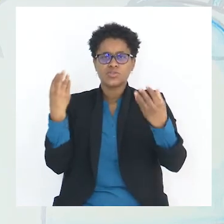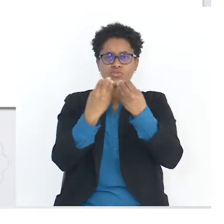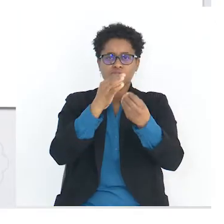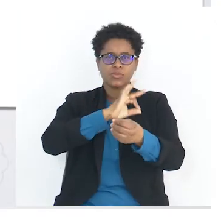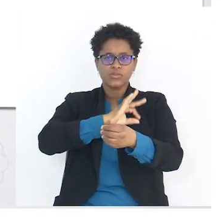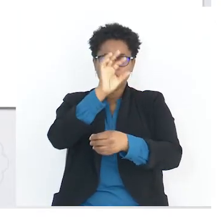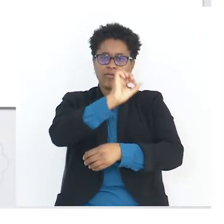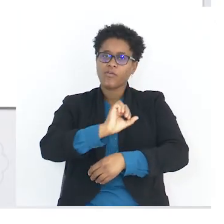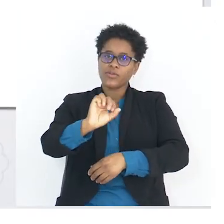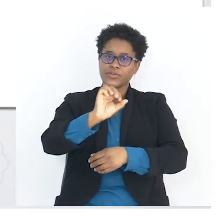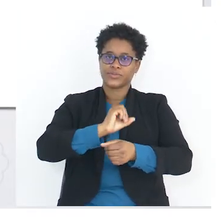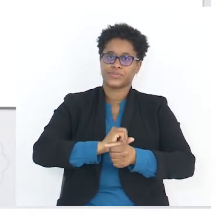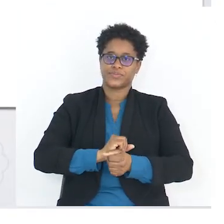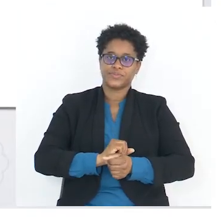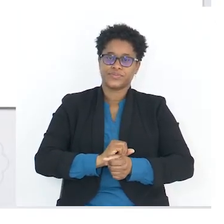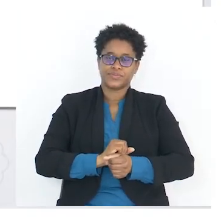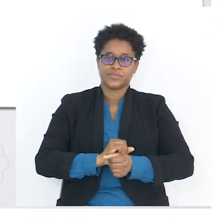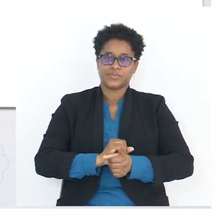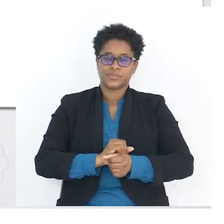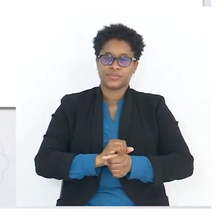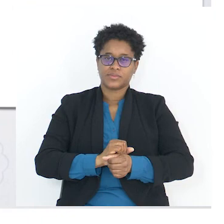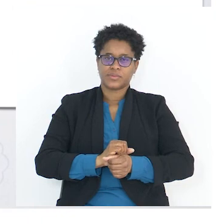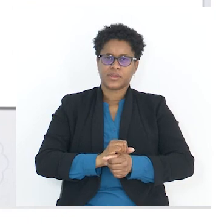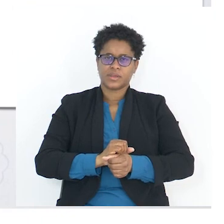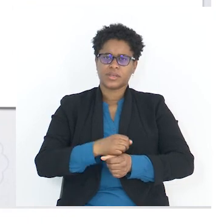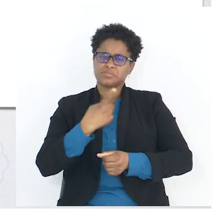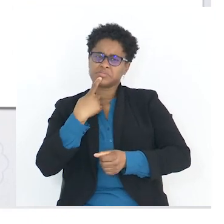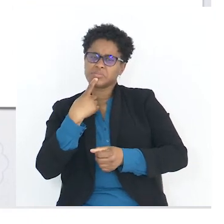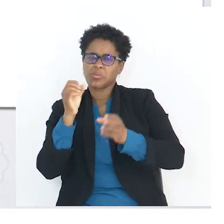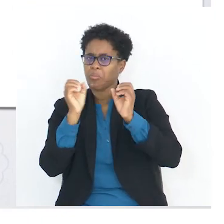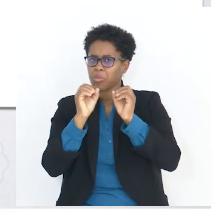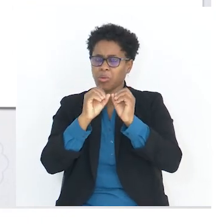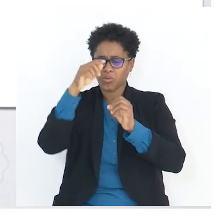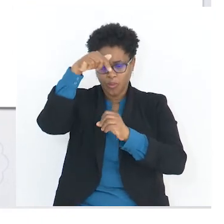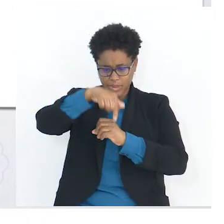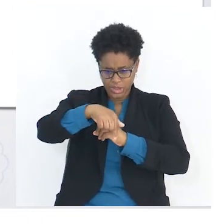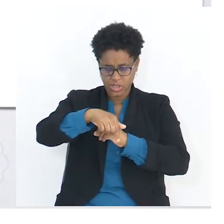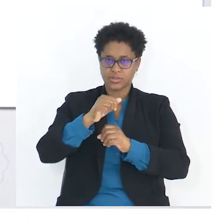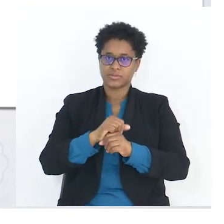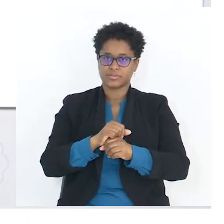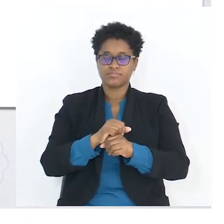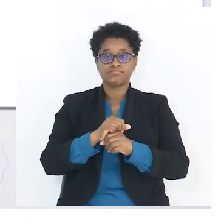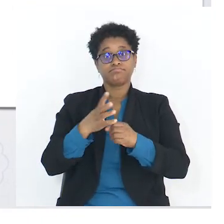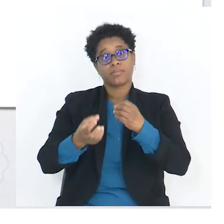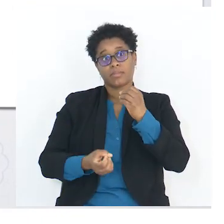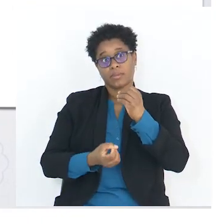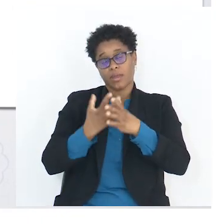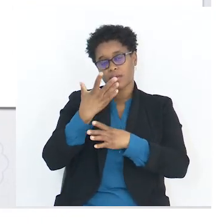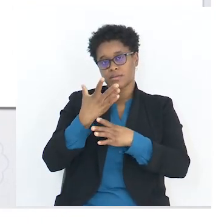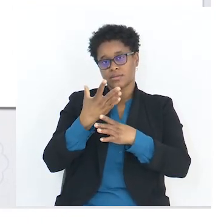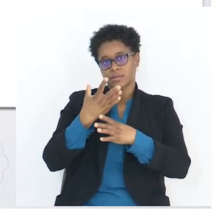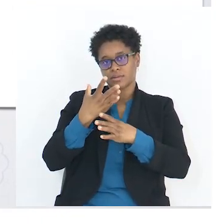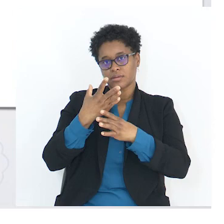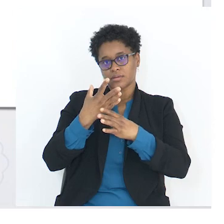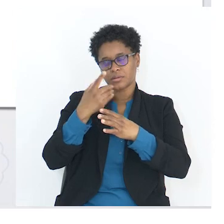vossos professores. A incompreensão do presente nasce da